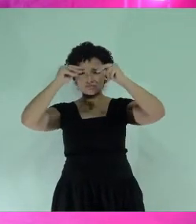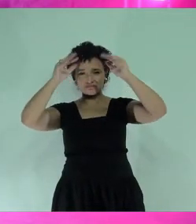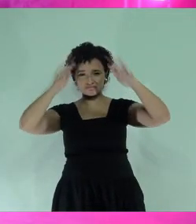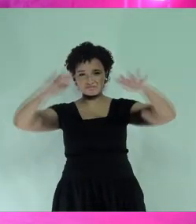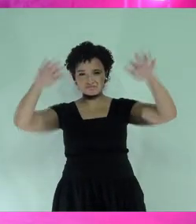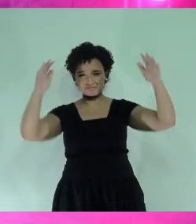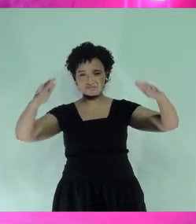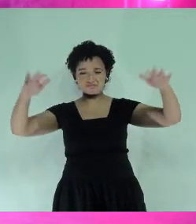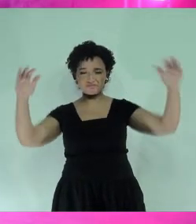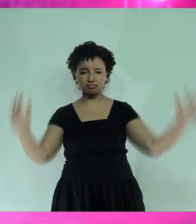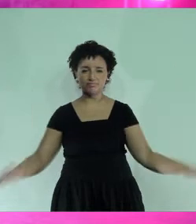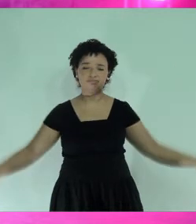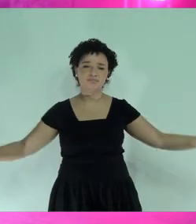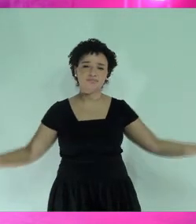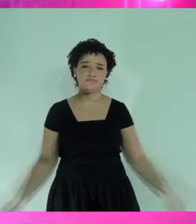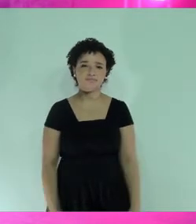desabaria a qualquer momento.